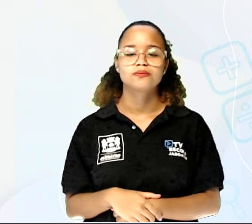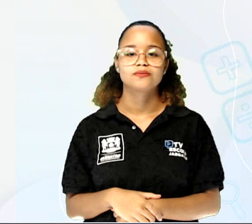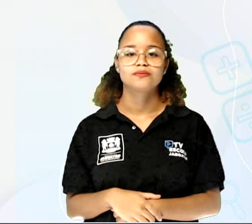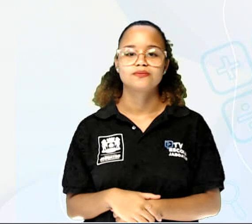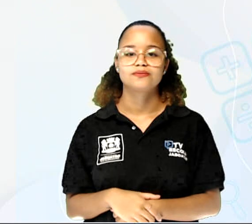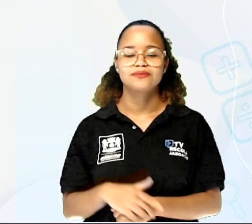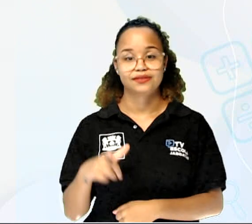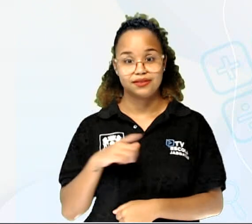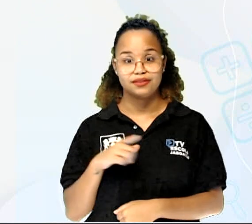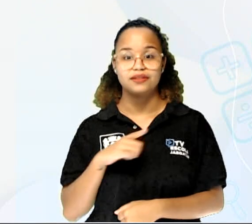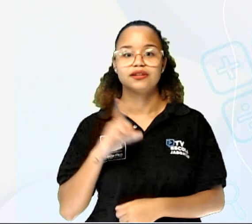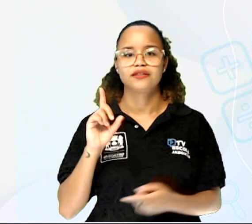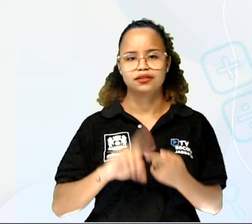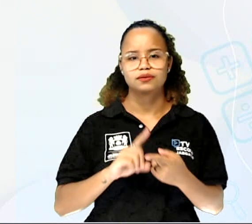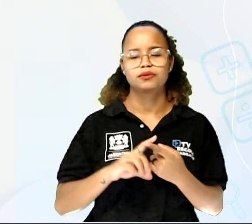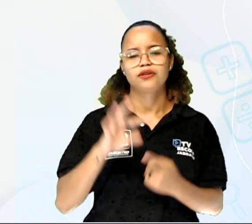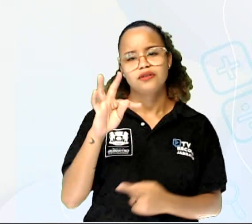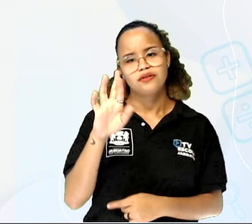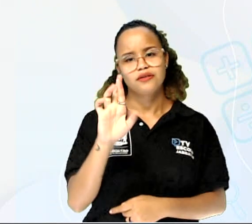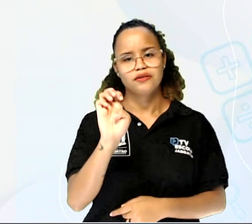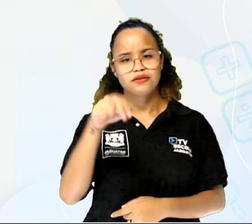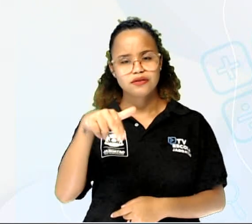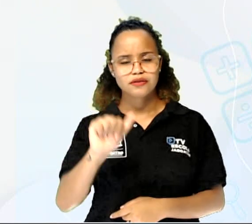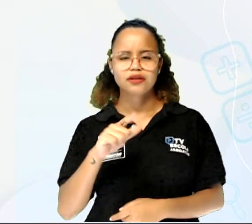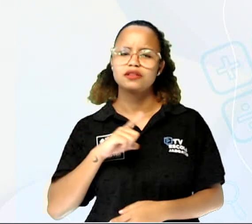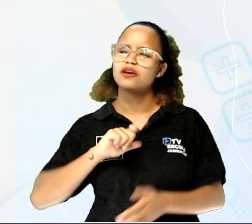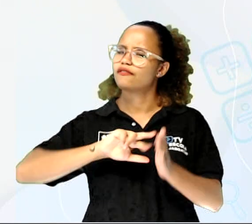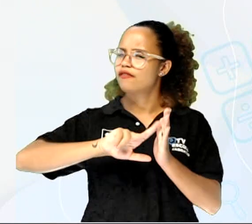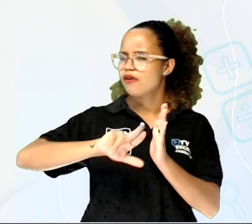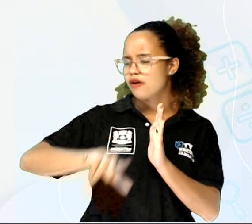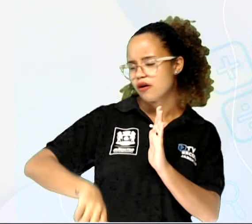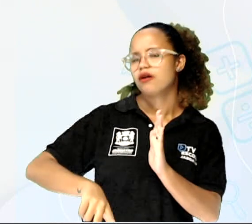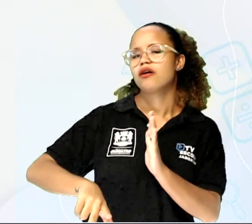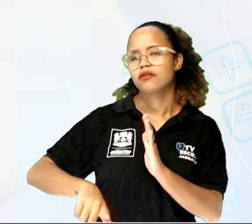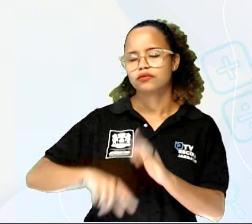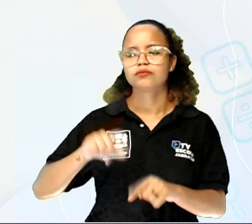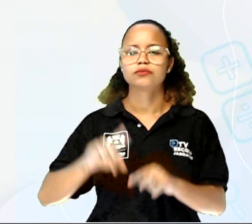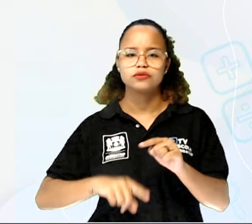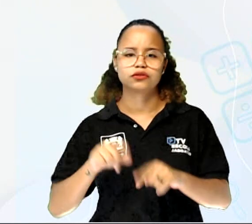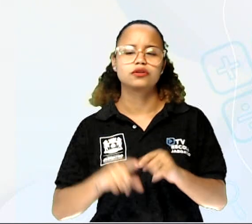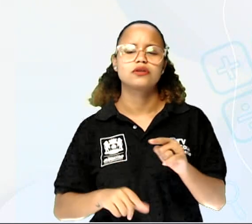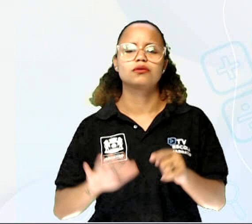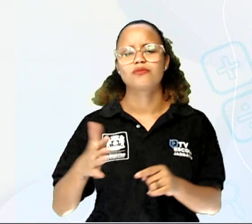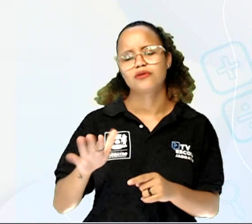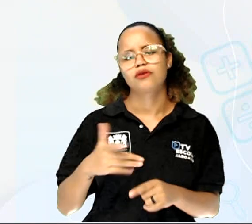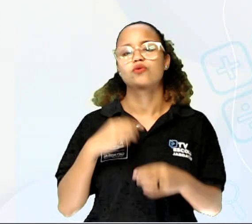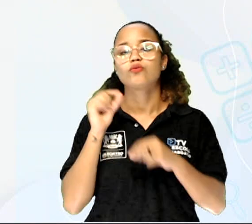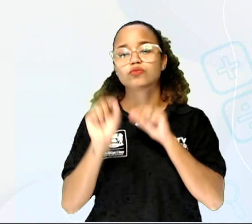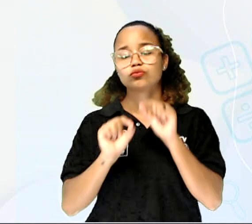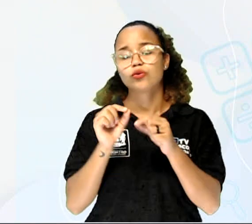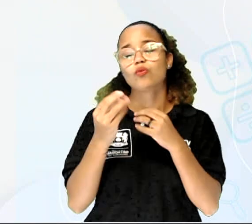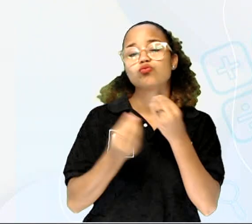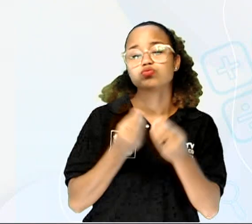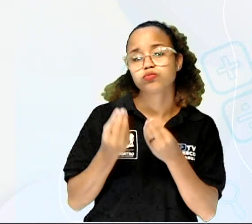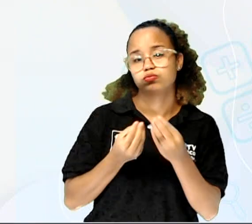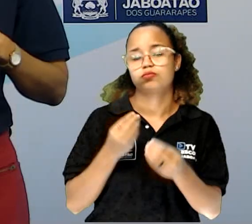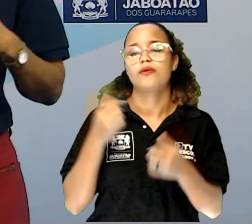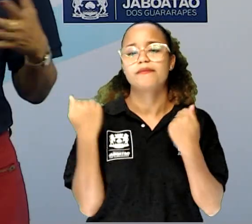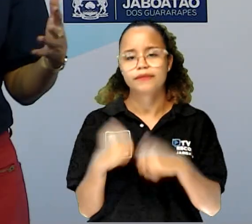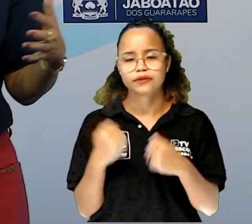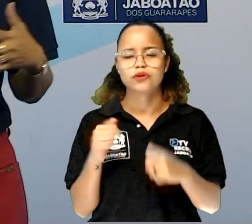essa trena, que ela vai ter vários tamanhos e modelos de acordo com a necessidade de quem vai trabalhar com ela. Depende do que eles